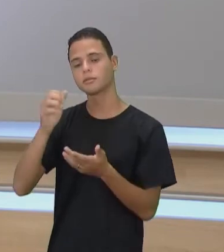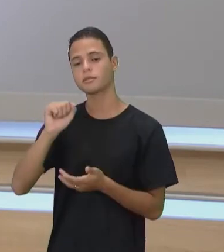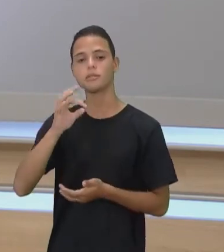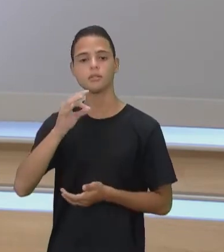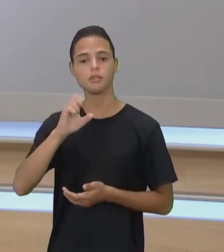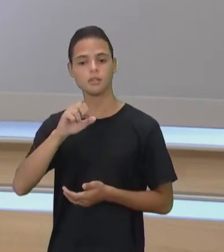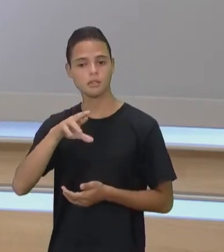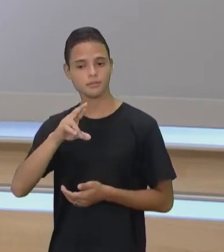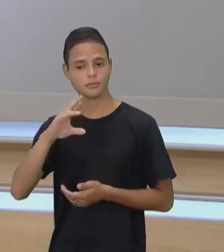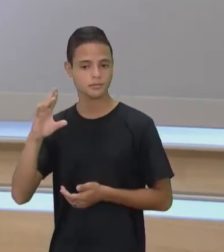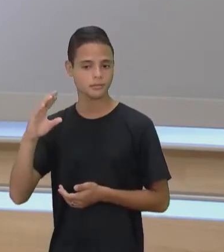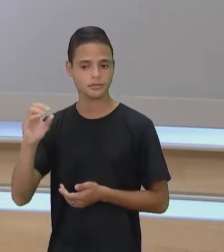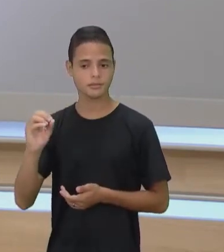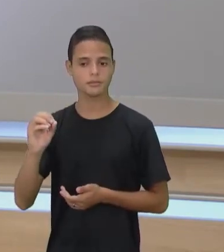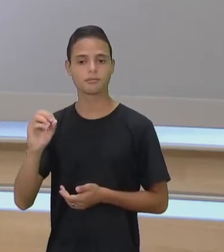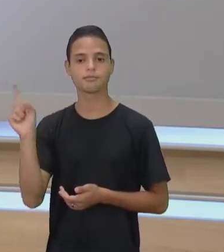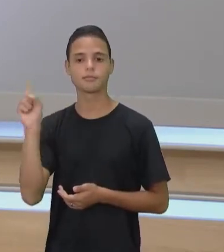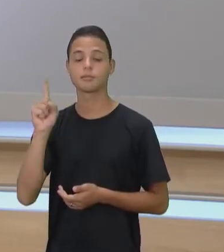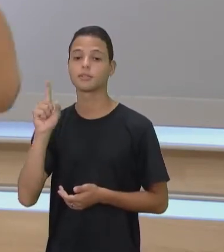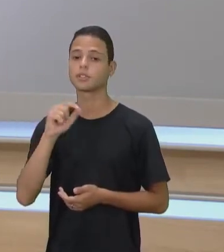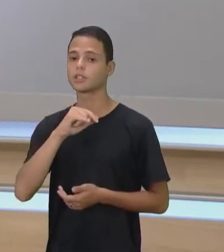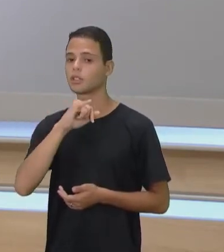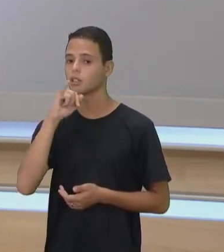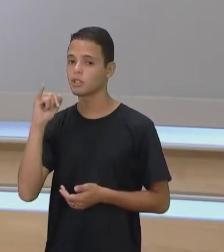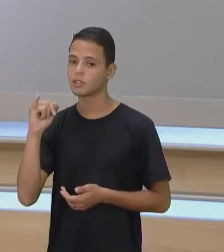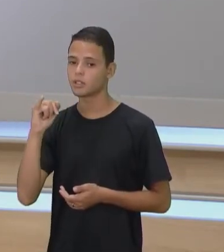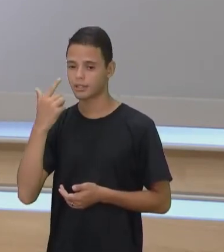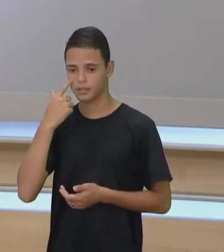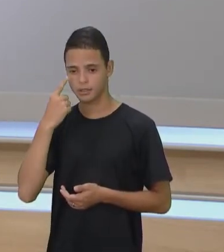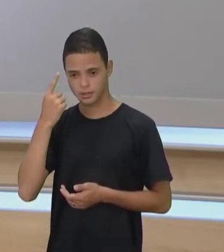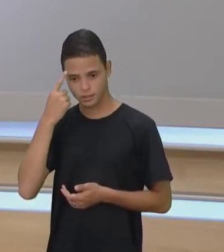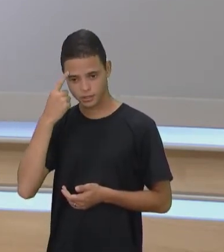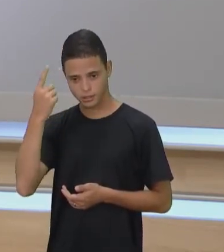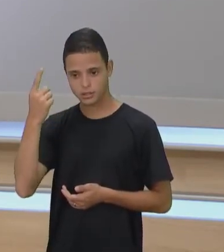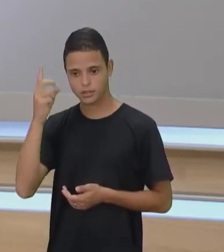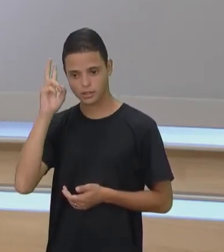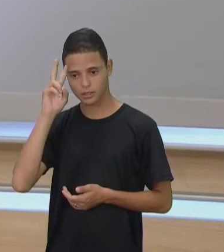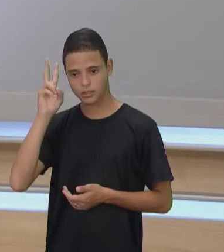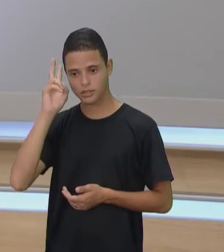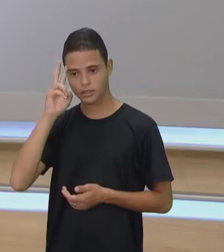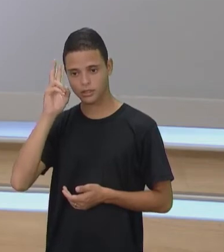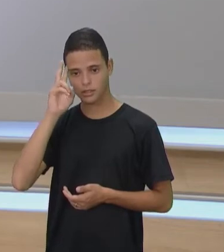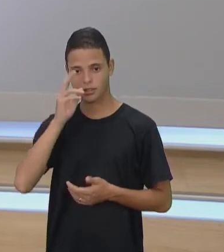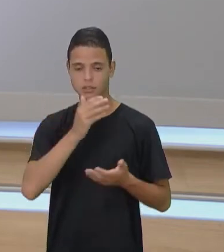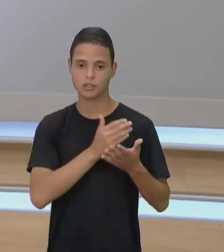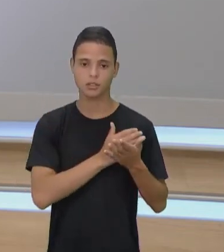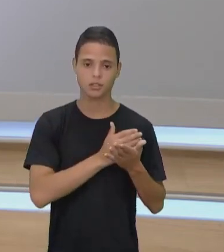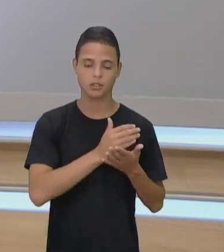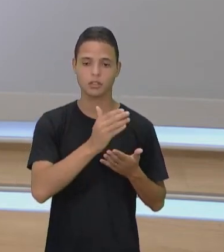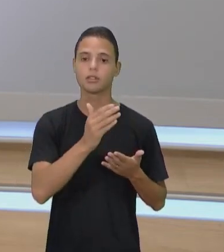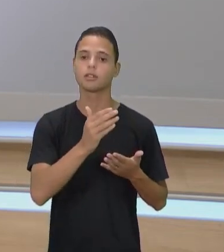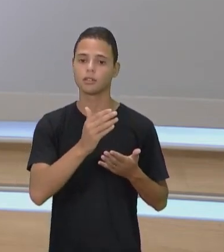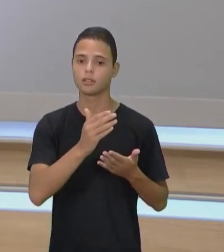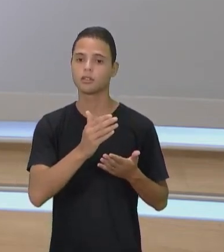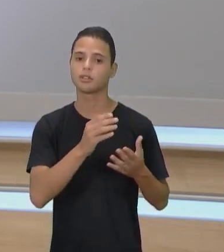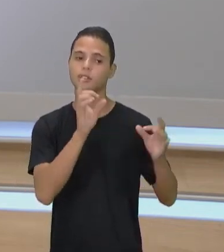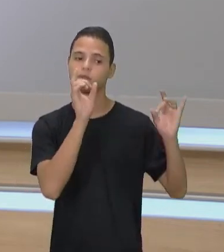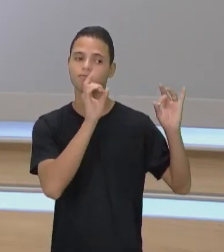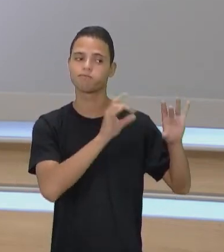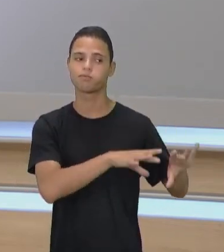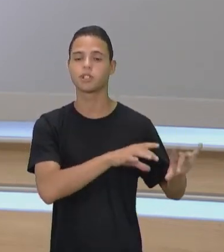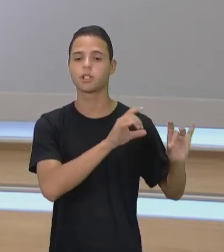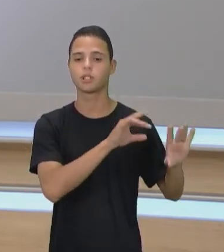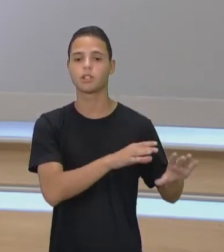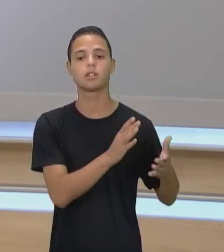enfim. Não, ao contrário, se a gente viu lá naquela estatística do começo, a gente descarta a maioria no lixão e em